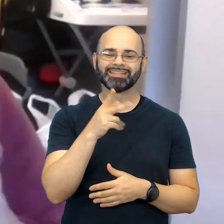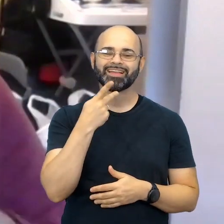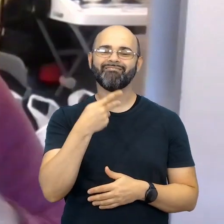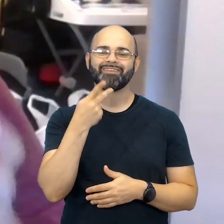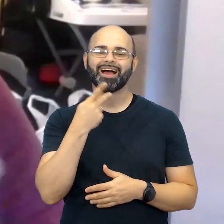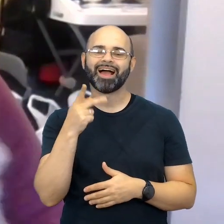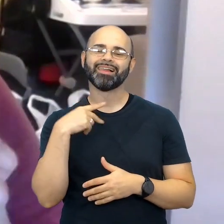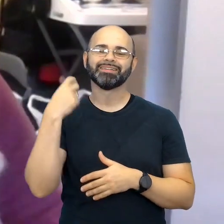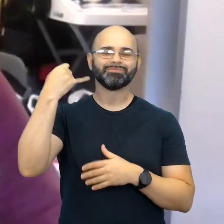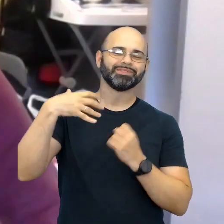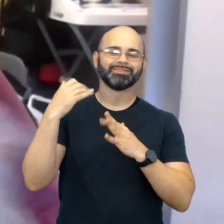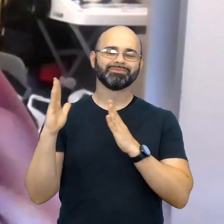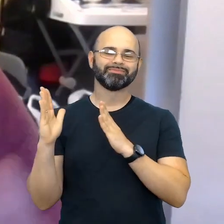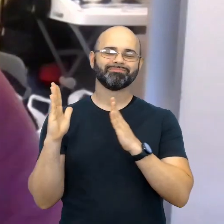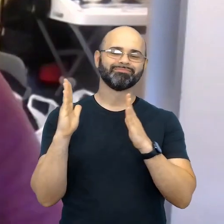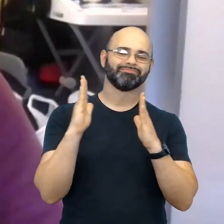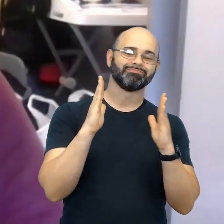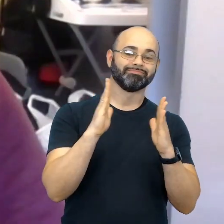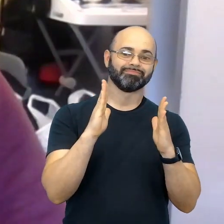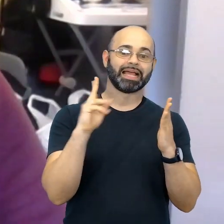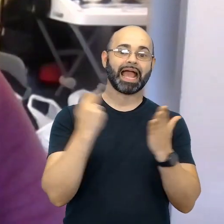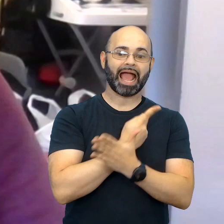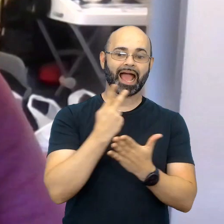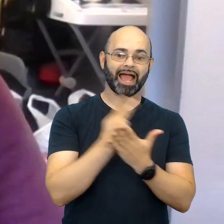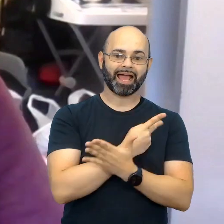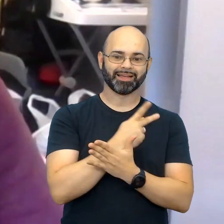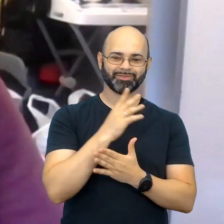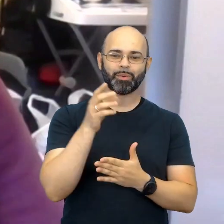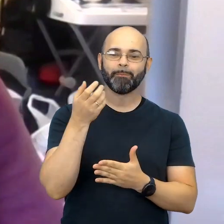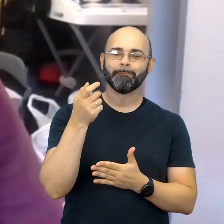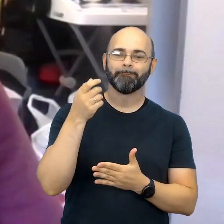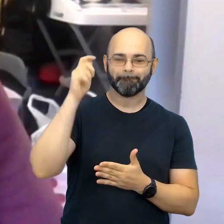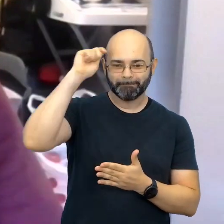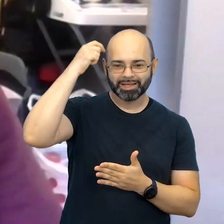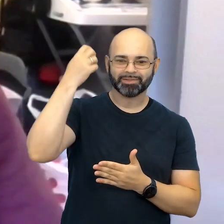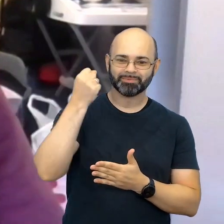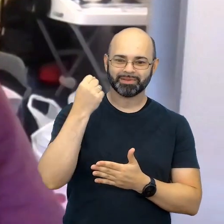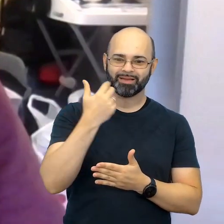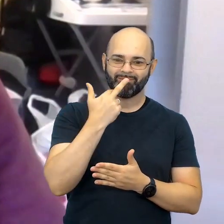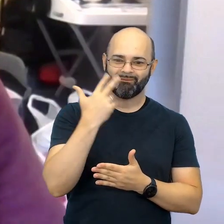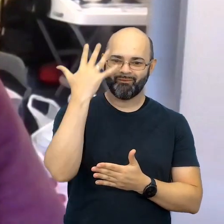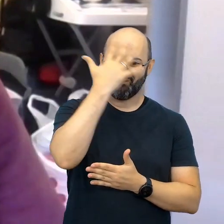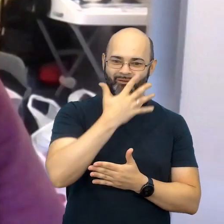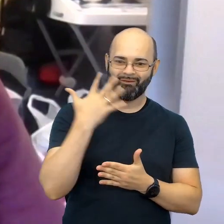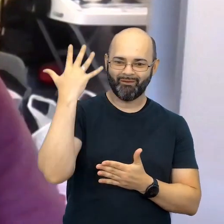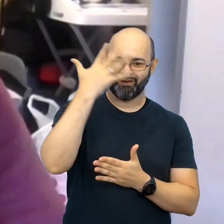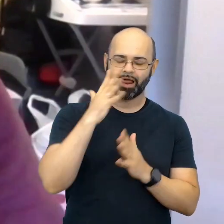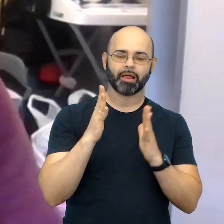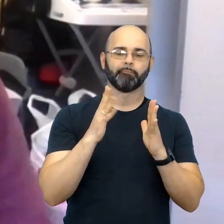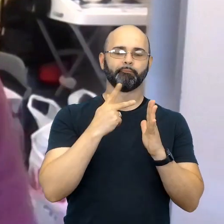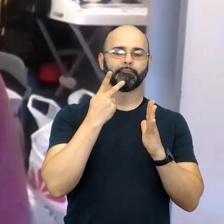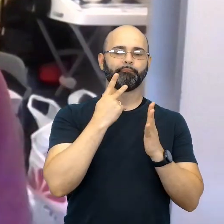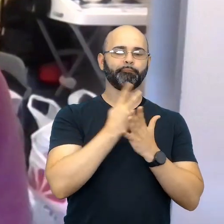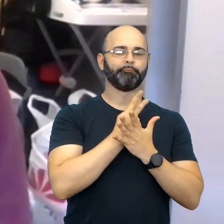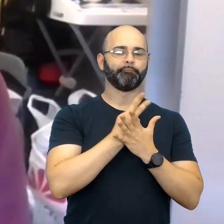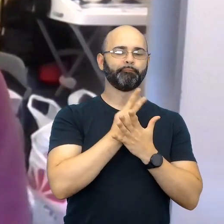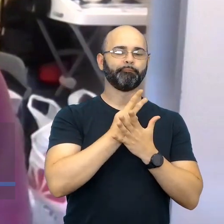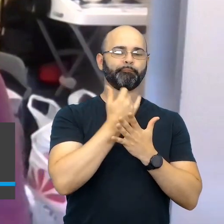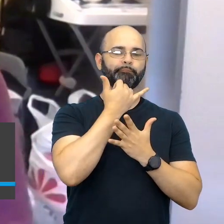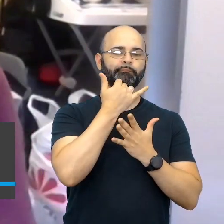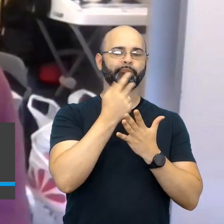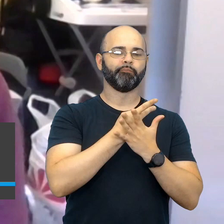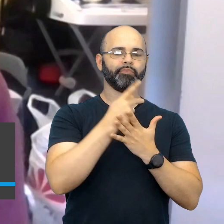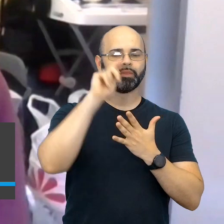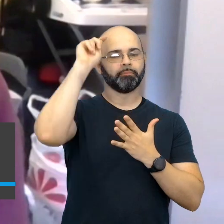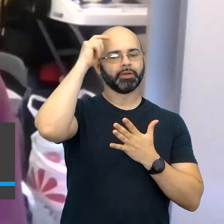uma linguagem que se estabeleceu com o tempo na internet. Eu posso definir essas coisas em roteiro, como eu posso definir isso em